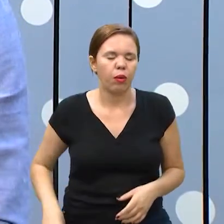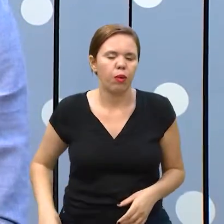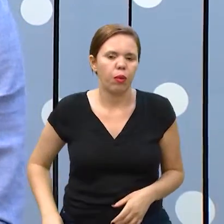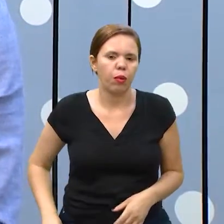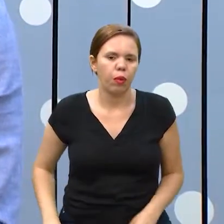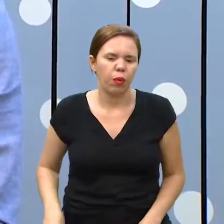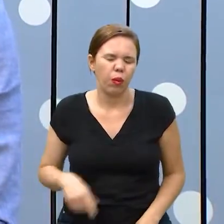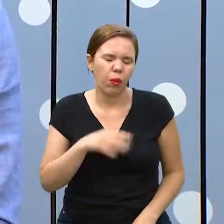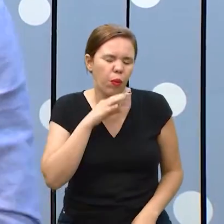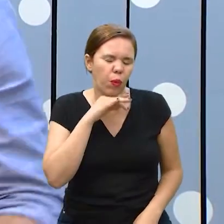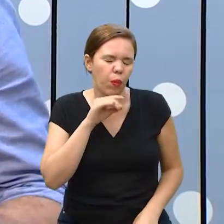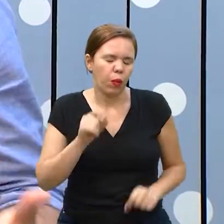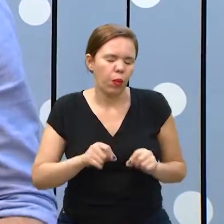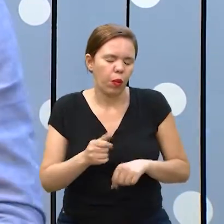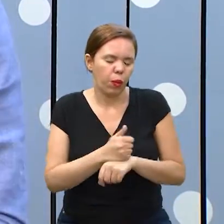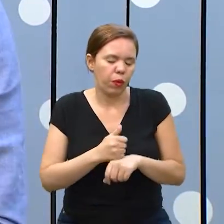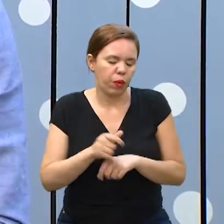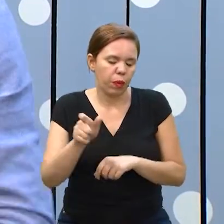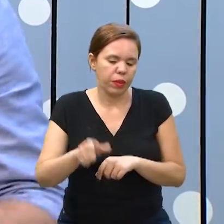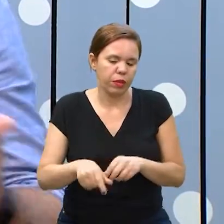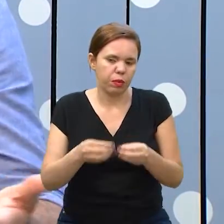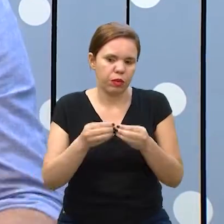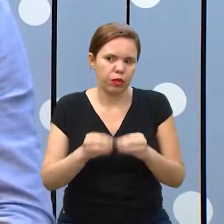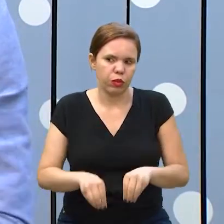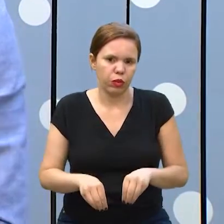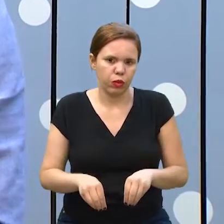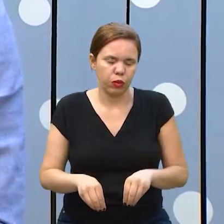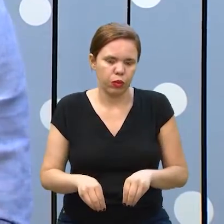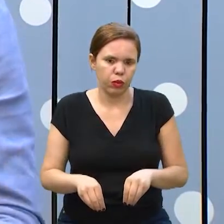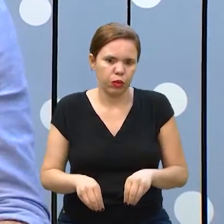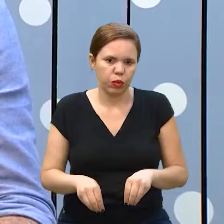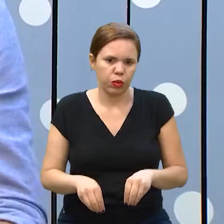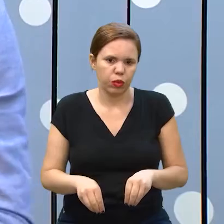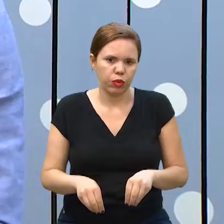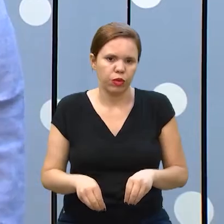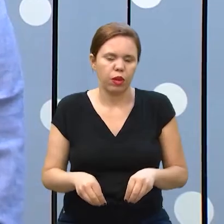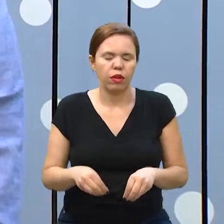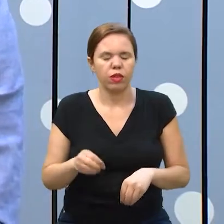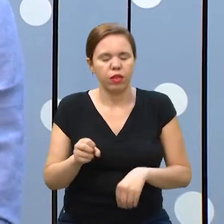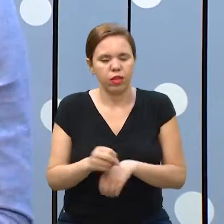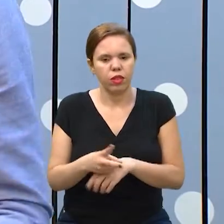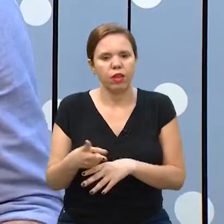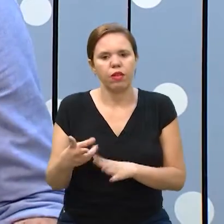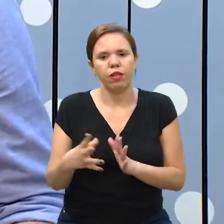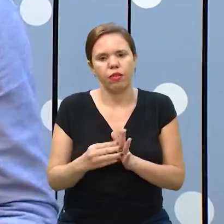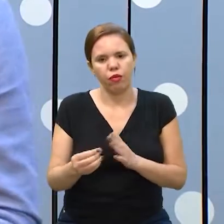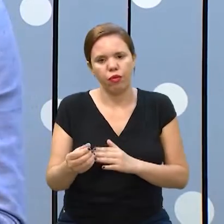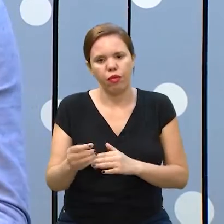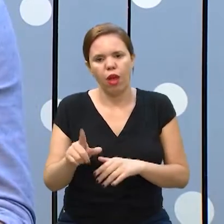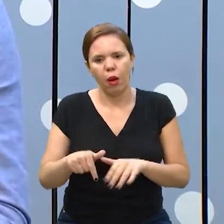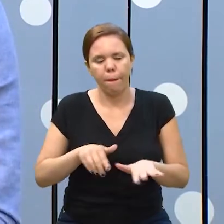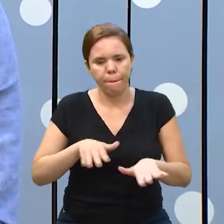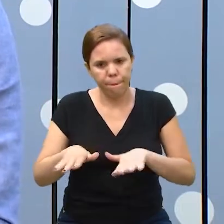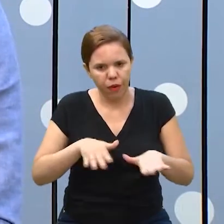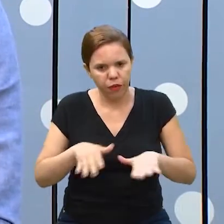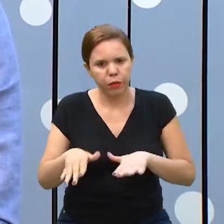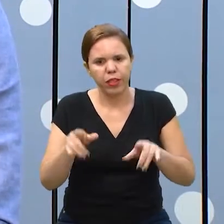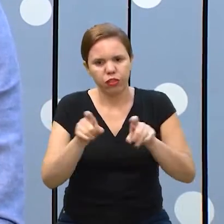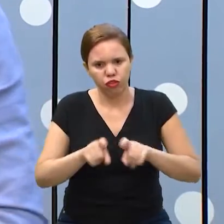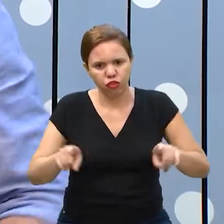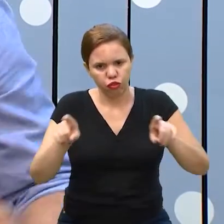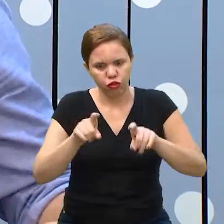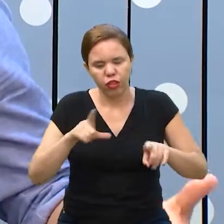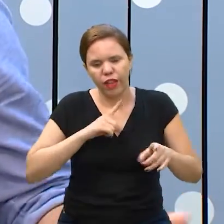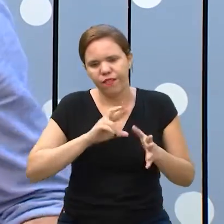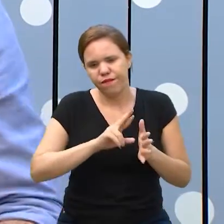forma bem ruim, né? Prejudicial até para esse nicho, mas eu acho que faz parte de um movimento digital que a gente teve,